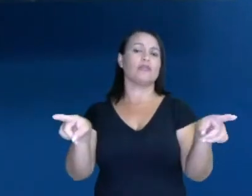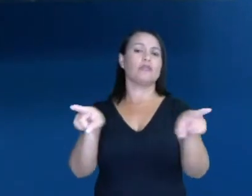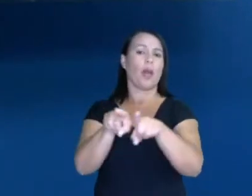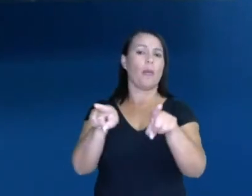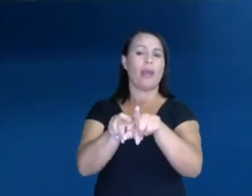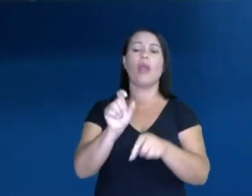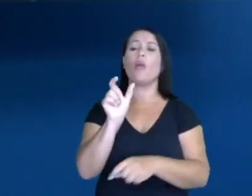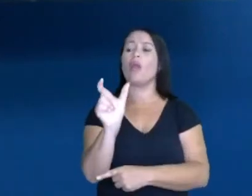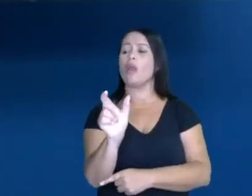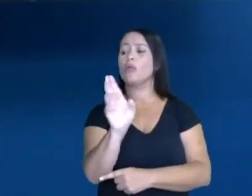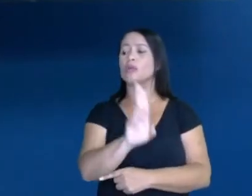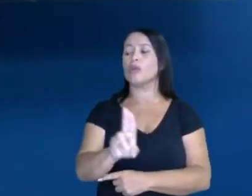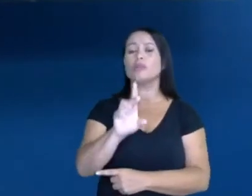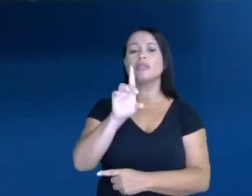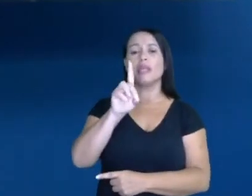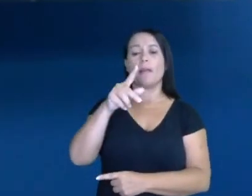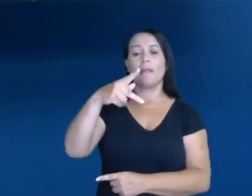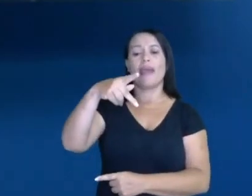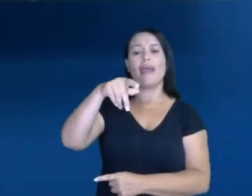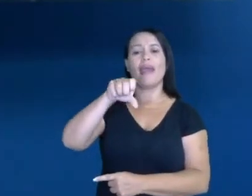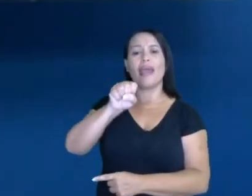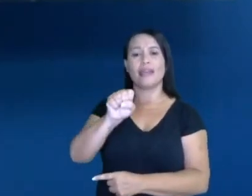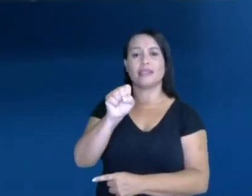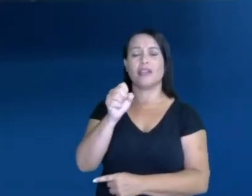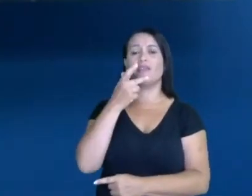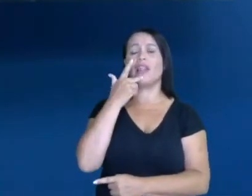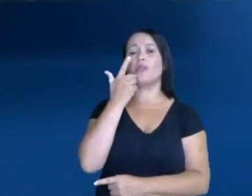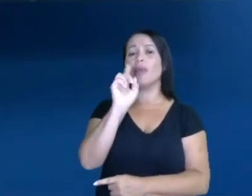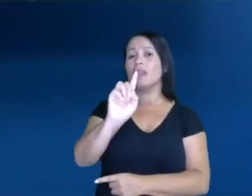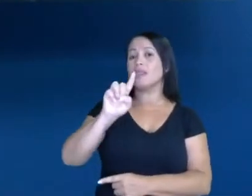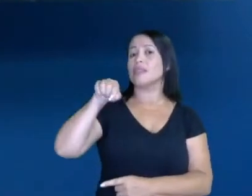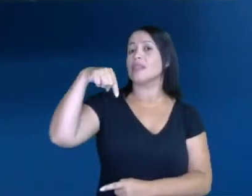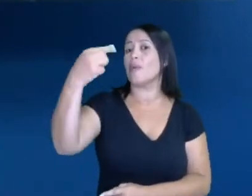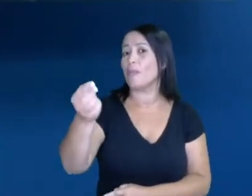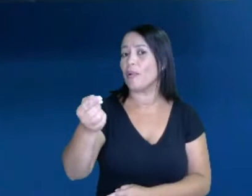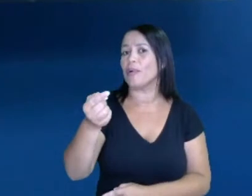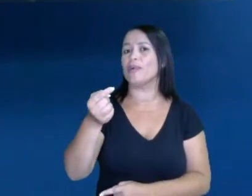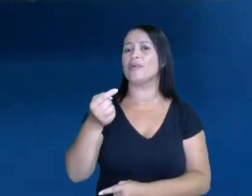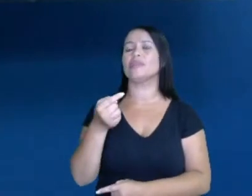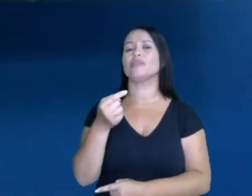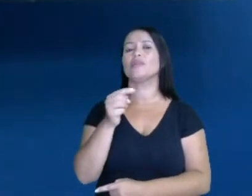eu utilizo DPS em vez de escrever depois. Quando eu